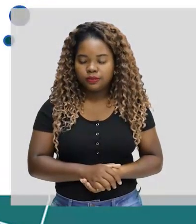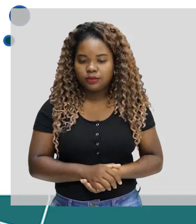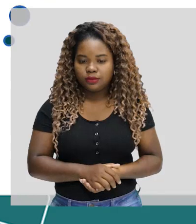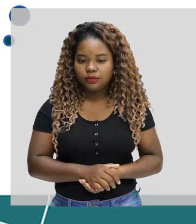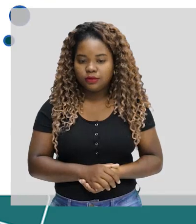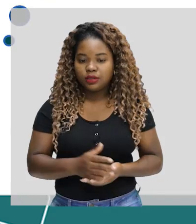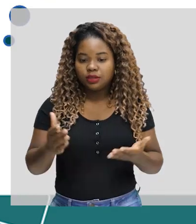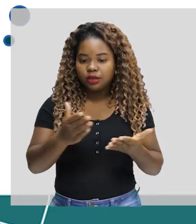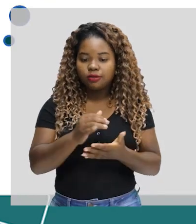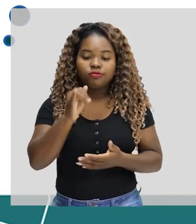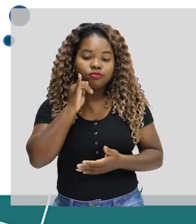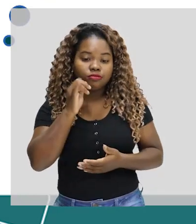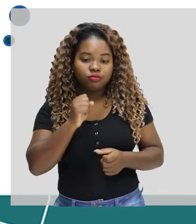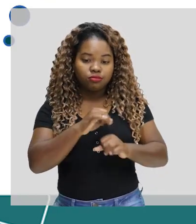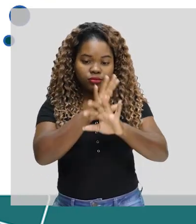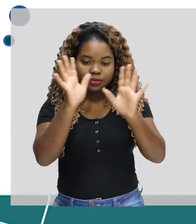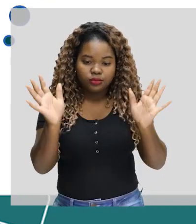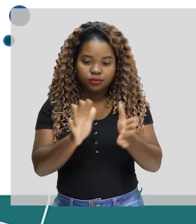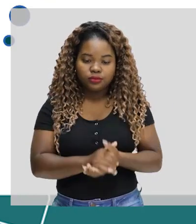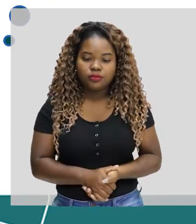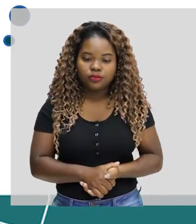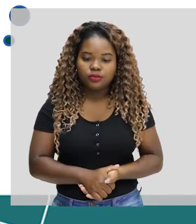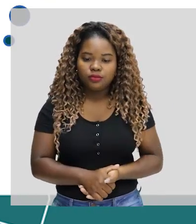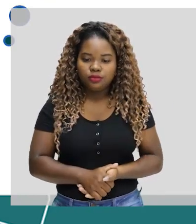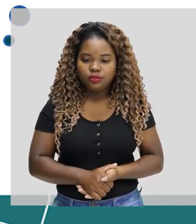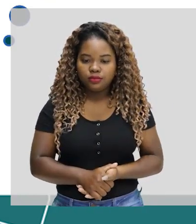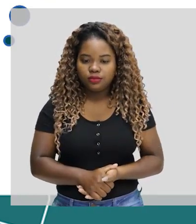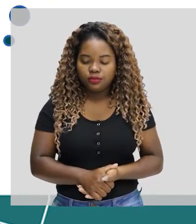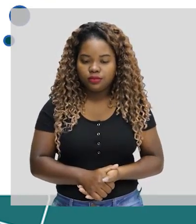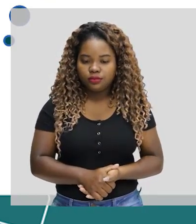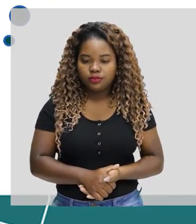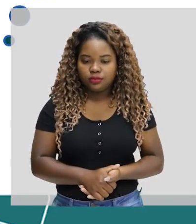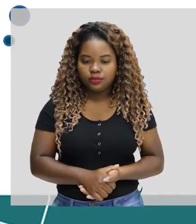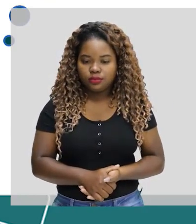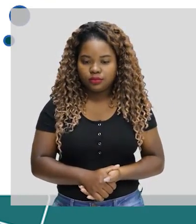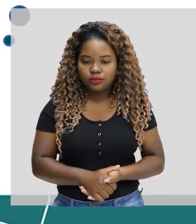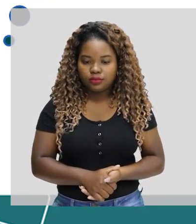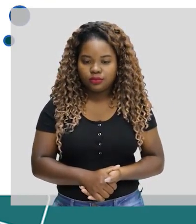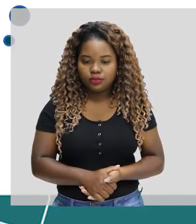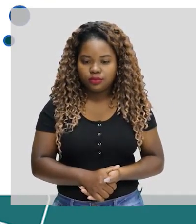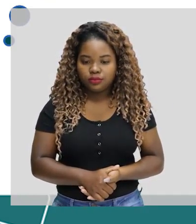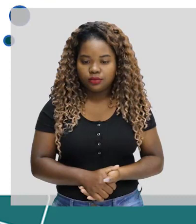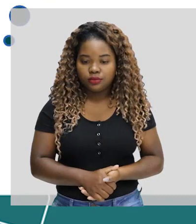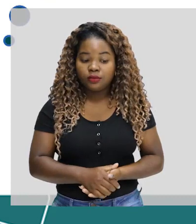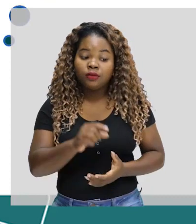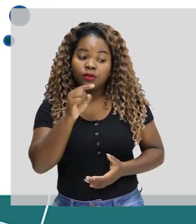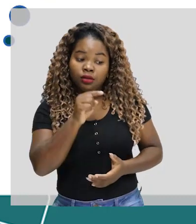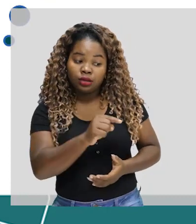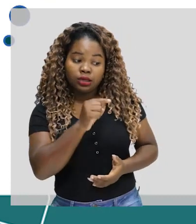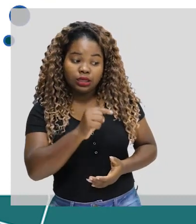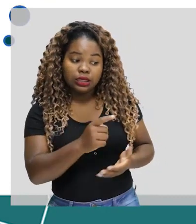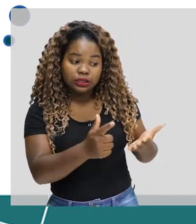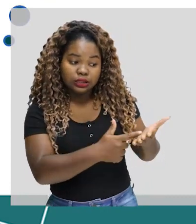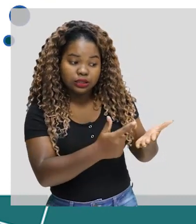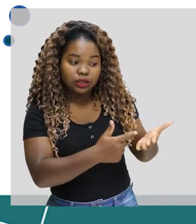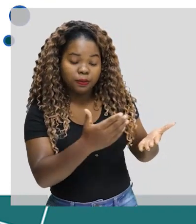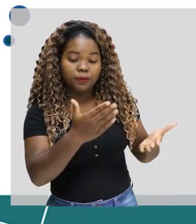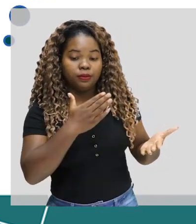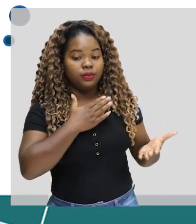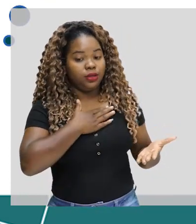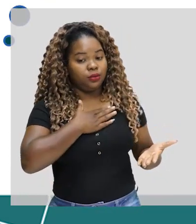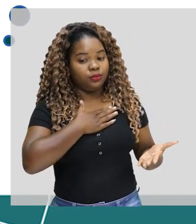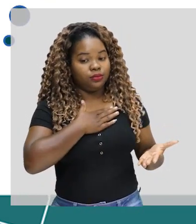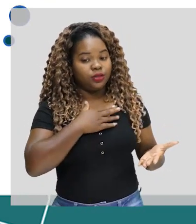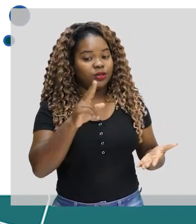Olha alguns exemplos para diferenciar. This is my book. Este é meu livro. Eu